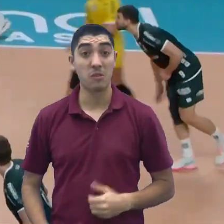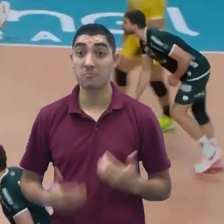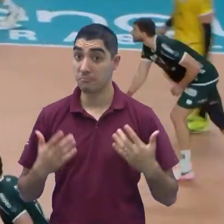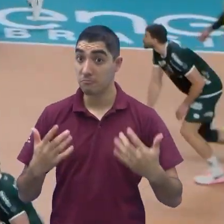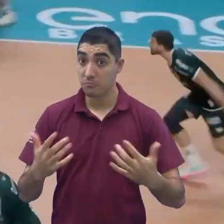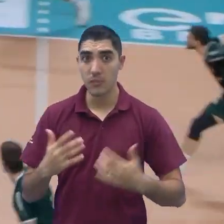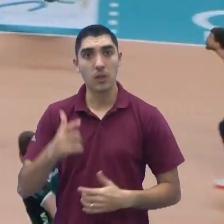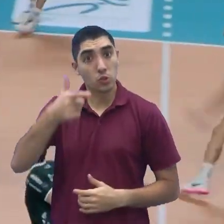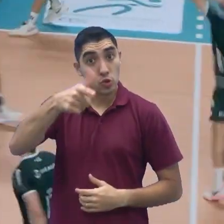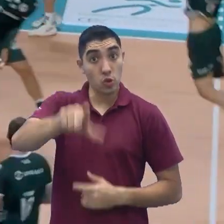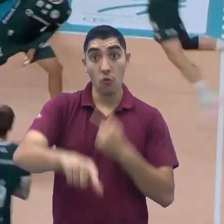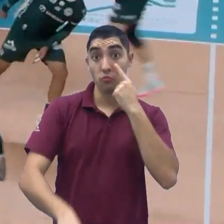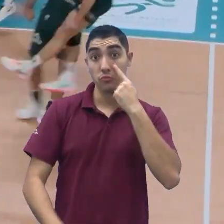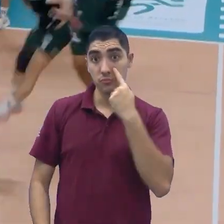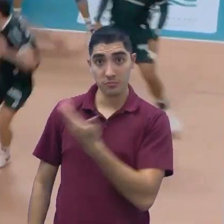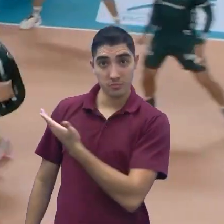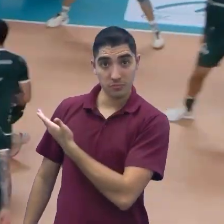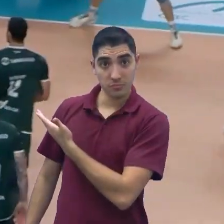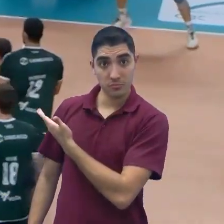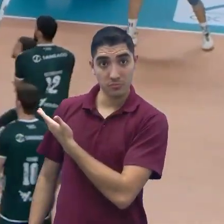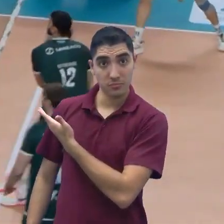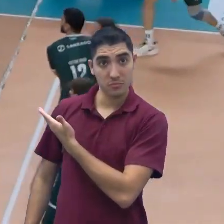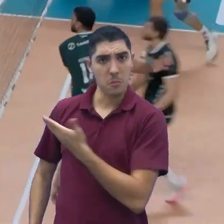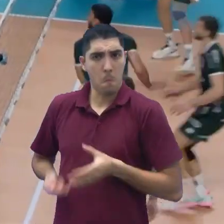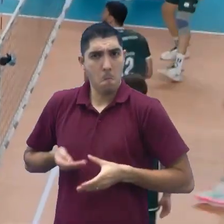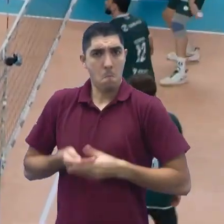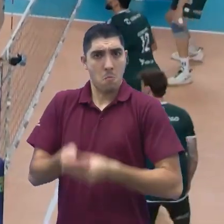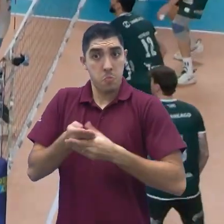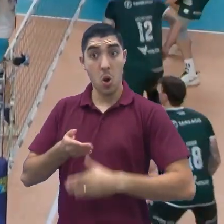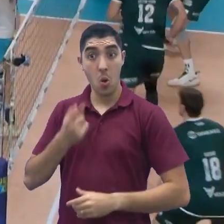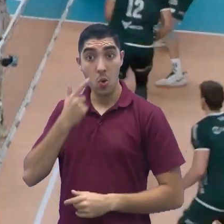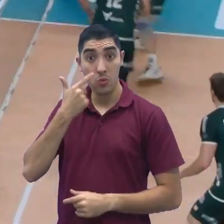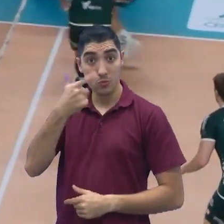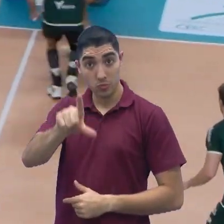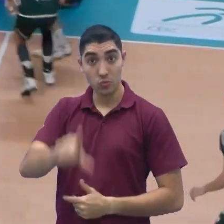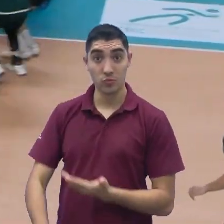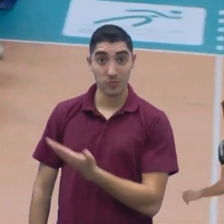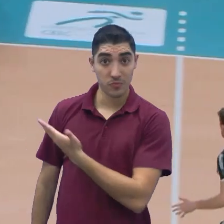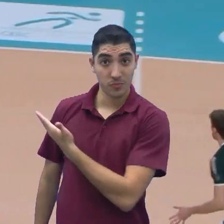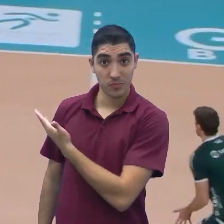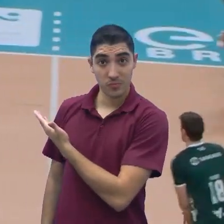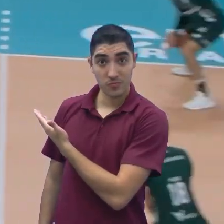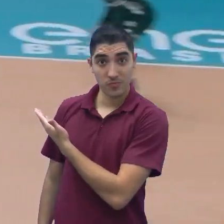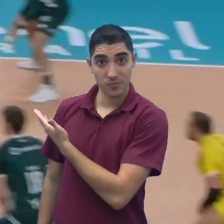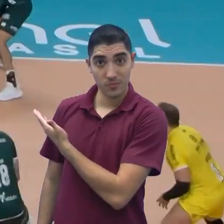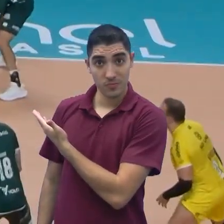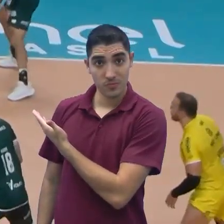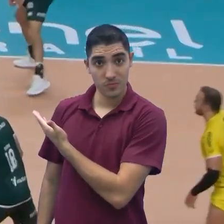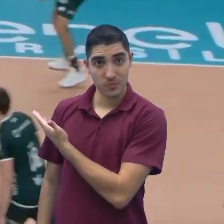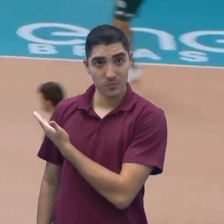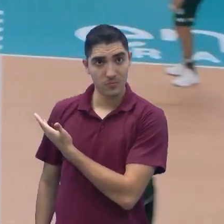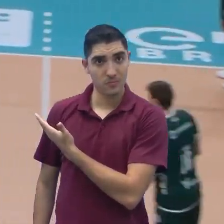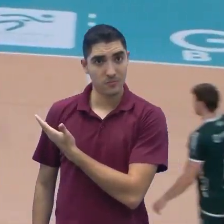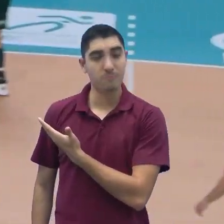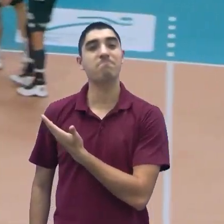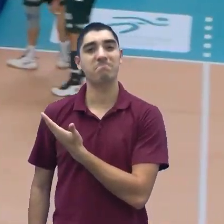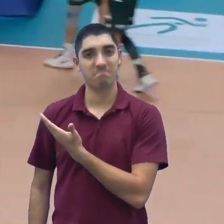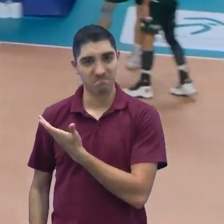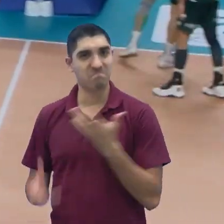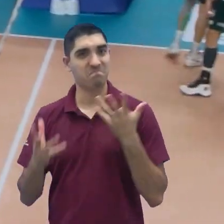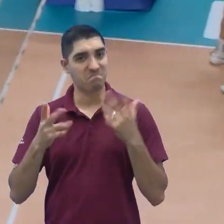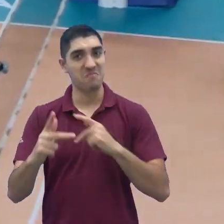próprio Rodrigo e depois Rômulo voltariam a salvar o São José neste rally espetacular, finalizado em ponto